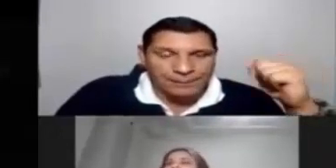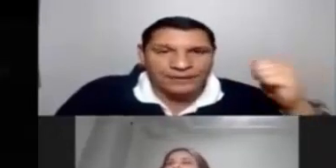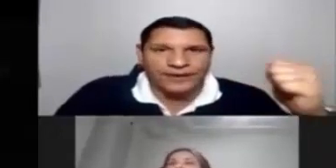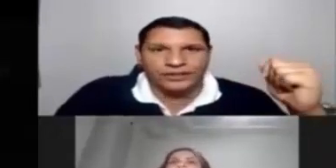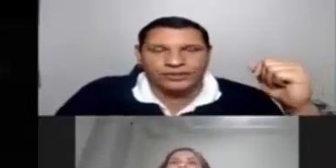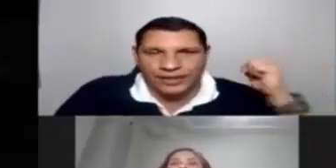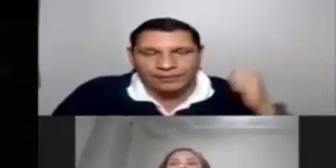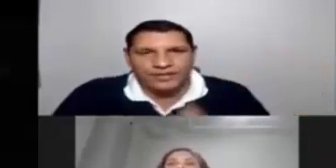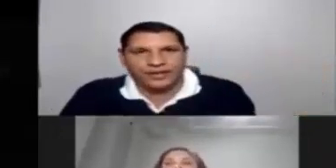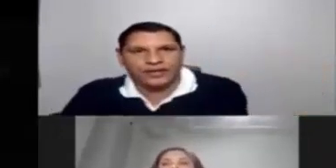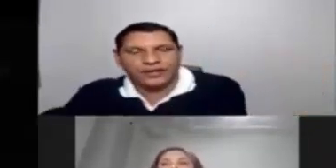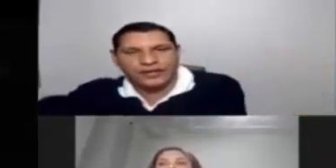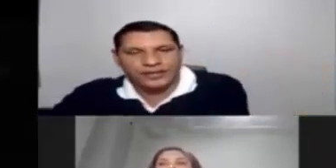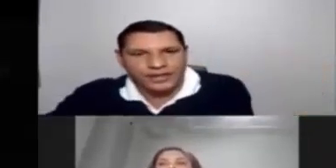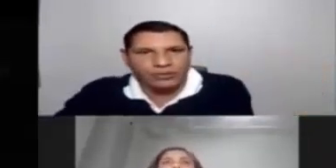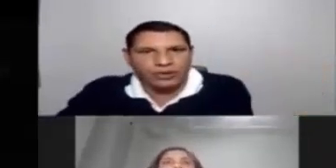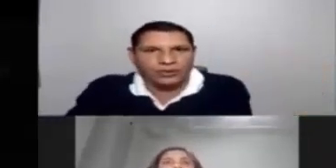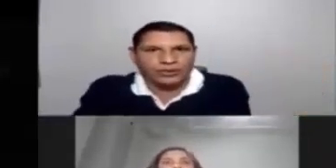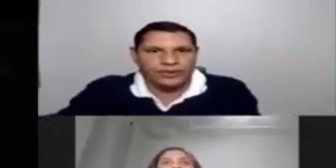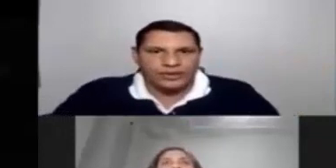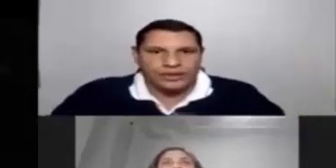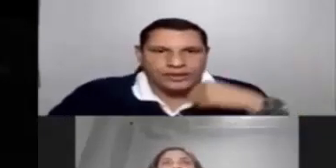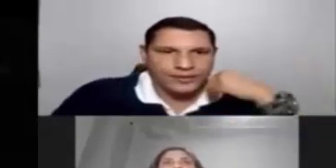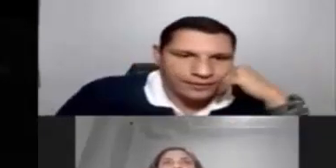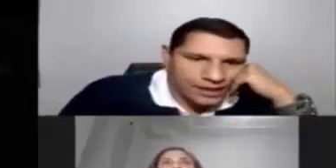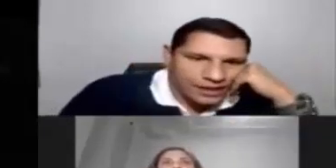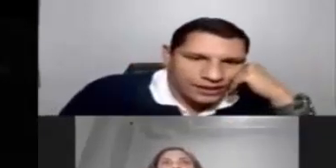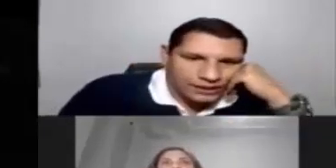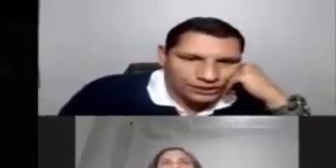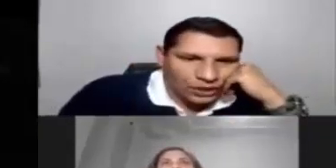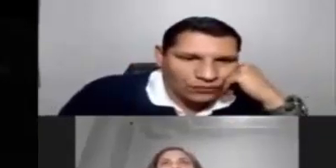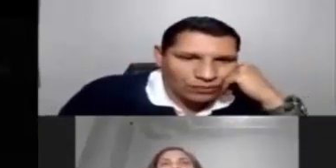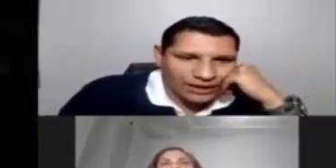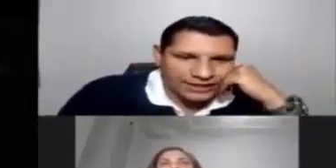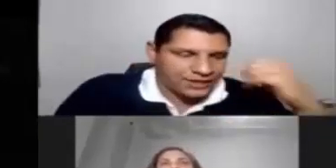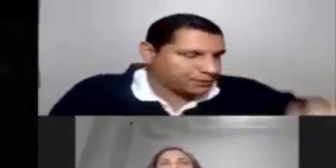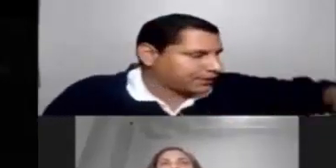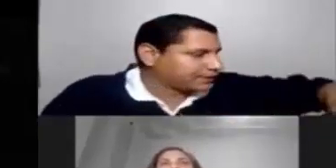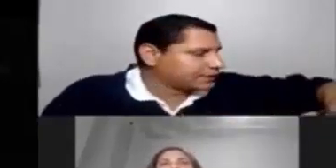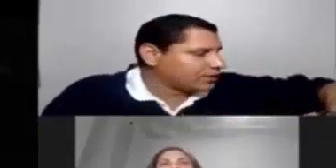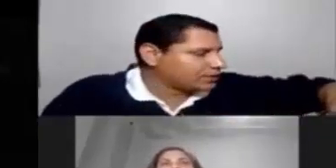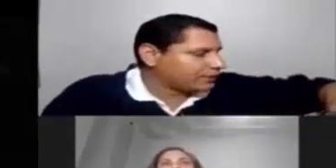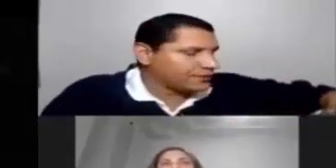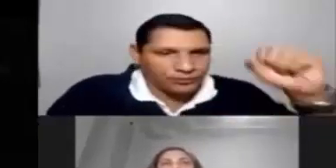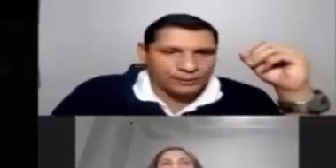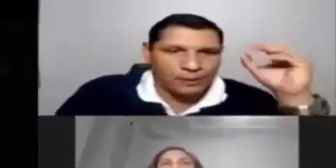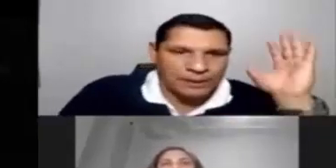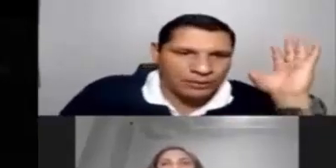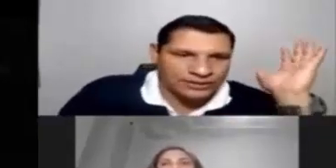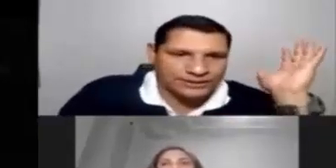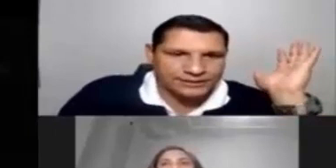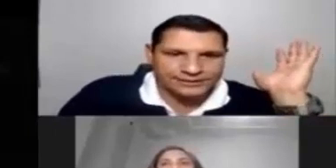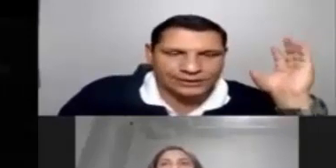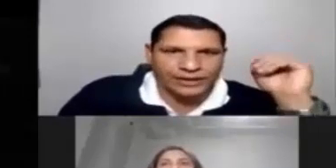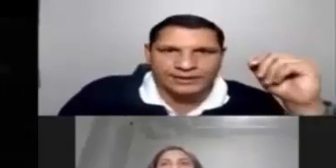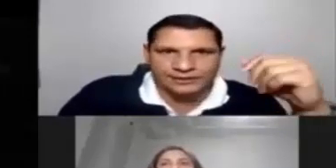A Bíblia fala isso claramente, né? Que ele morreu. Né? Então, vamos lá, gente, porque senão a gente vai... Não tem problema